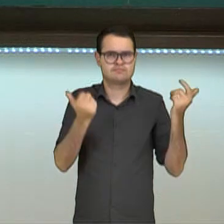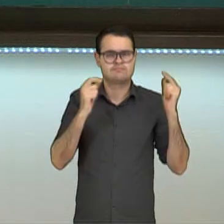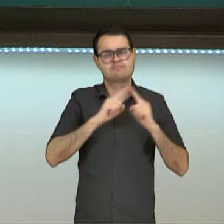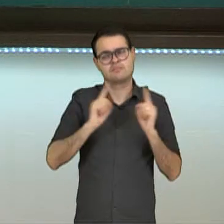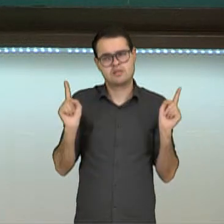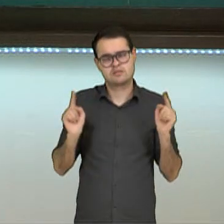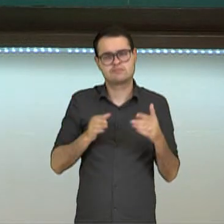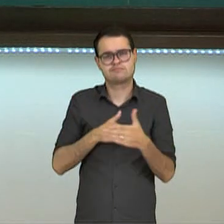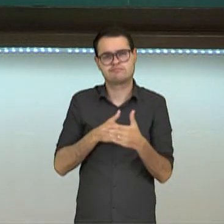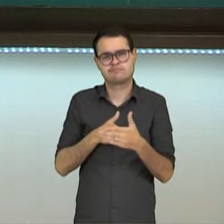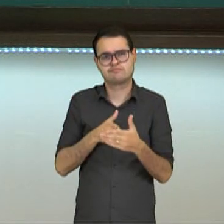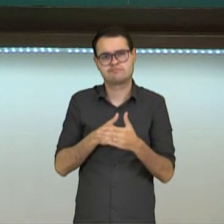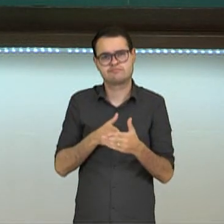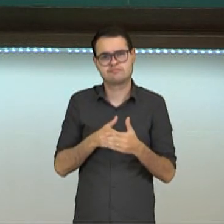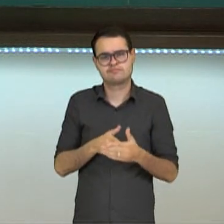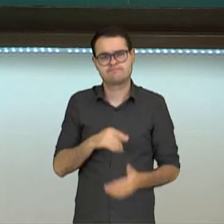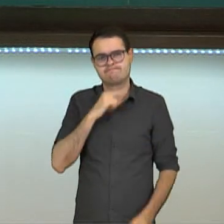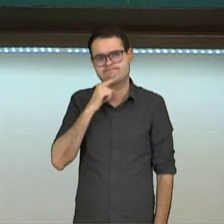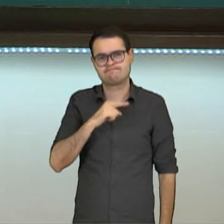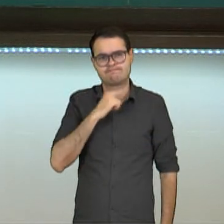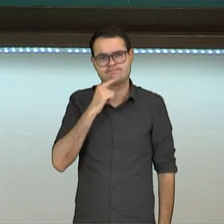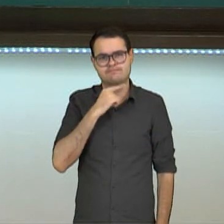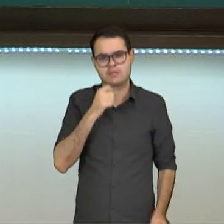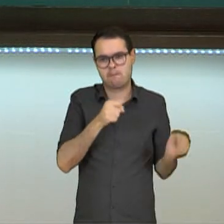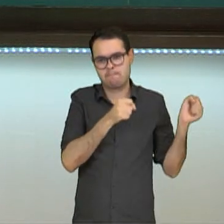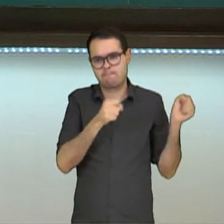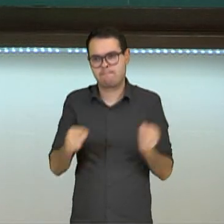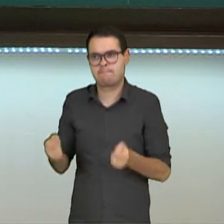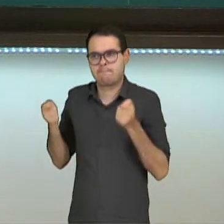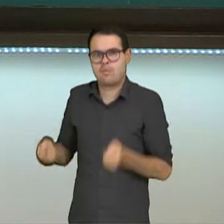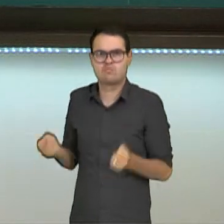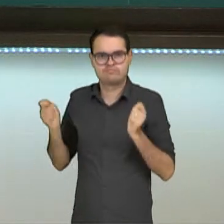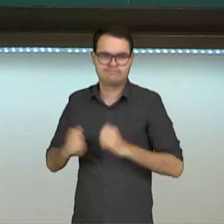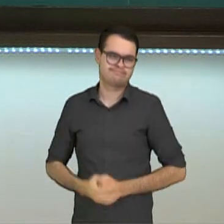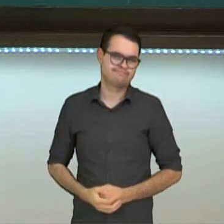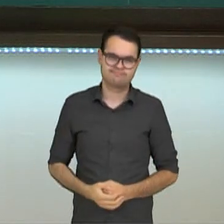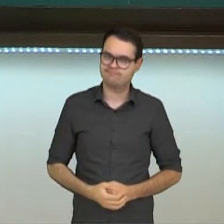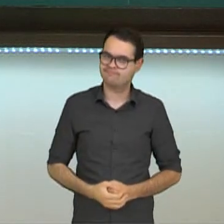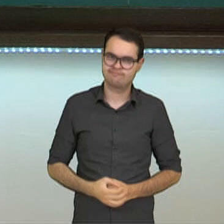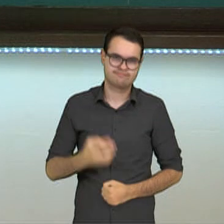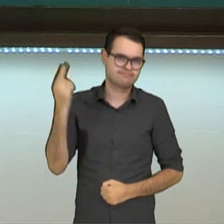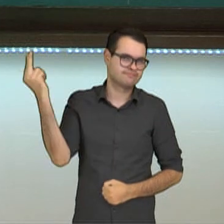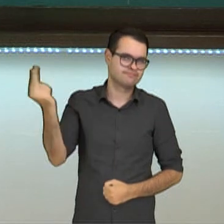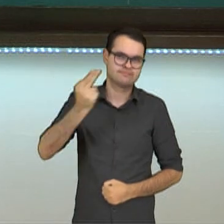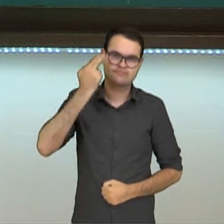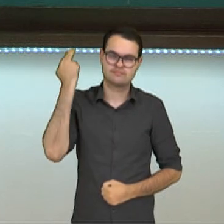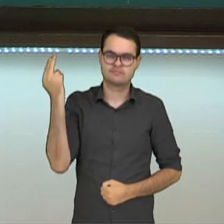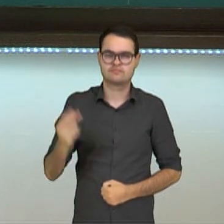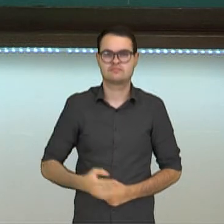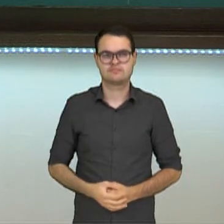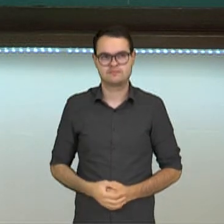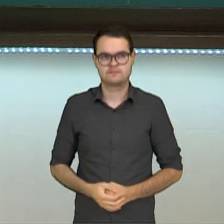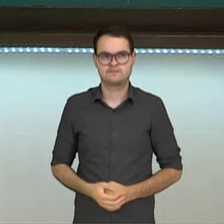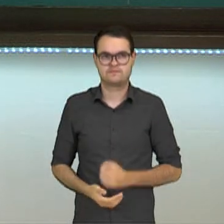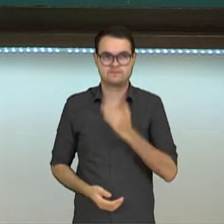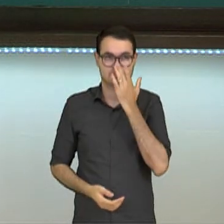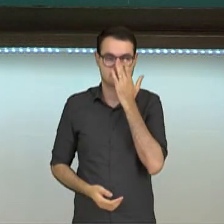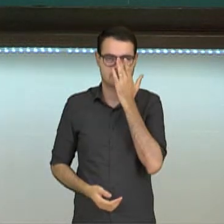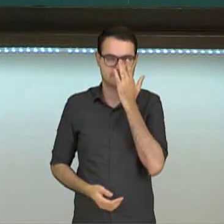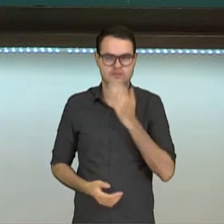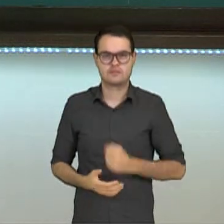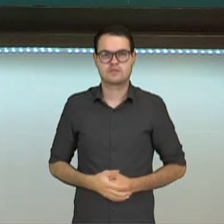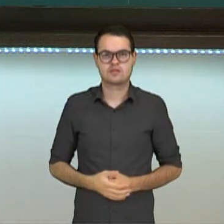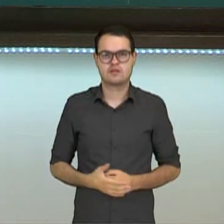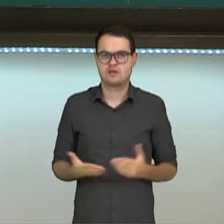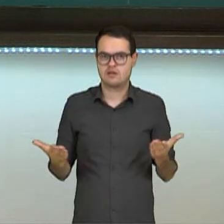que, opa, não tem como impor aos países o que será feito, tá bom? Então, aqui